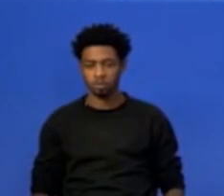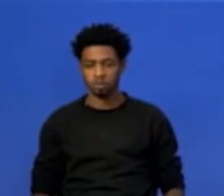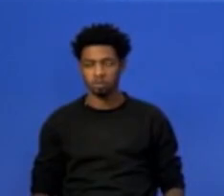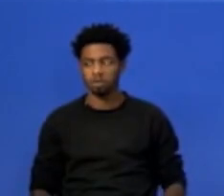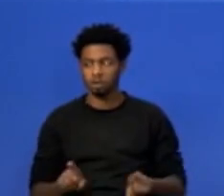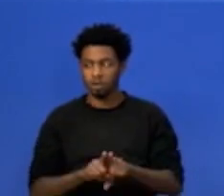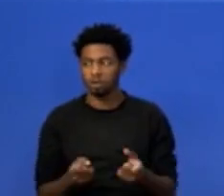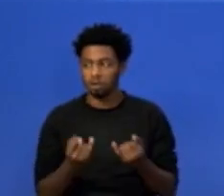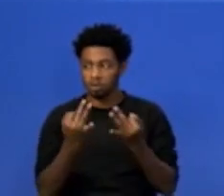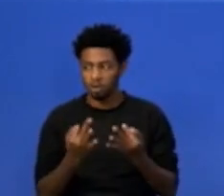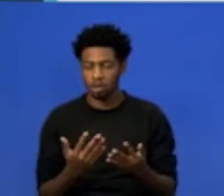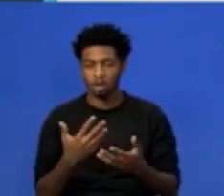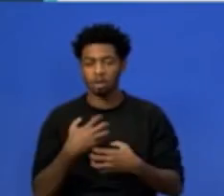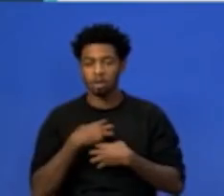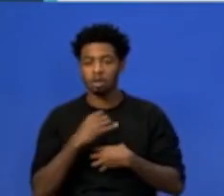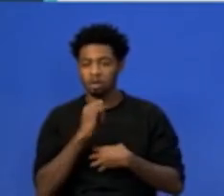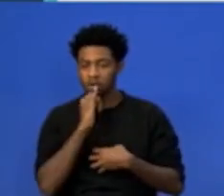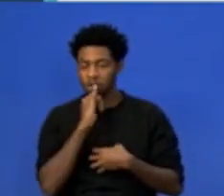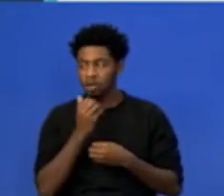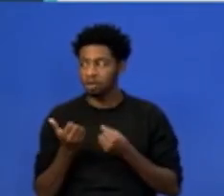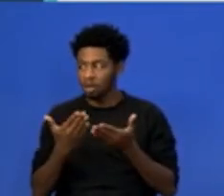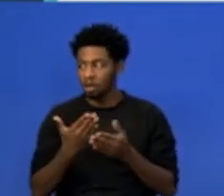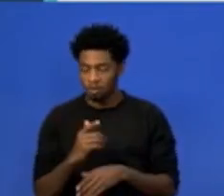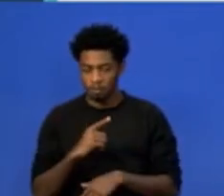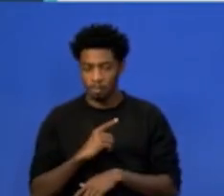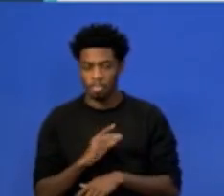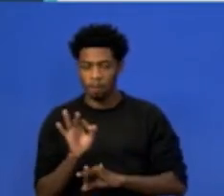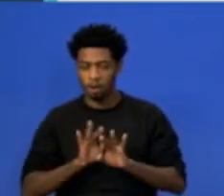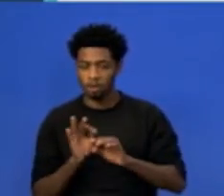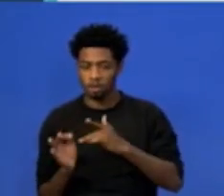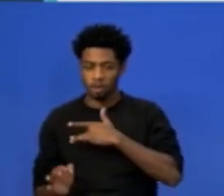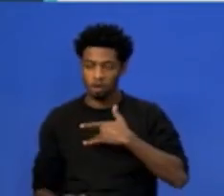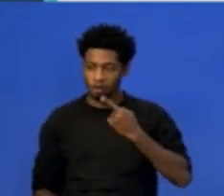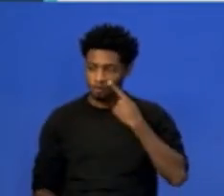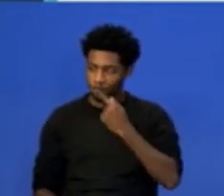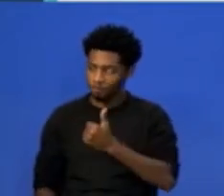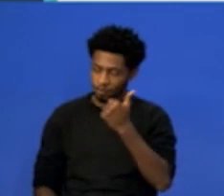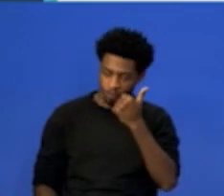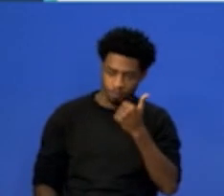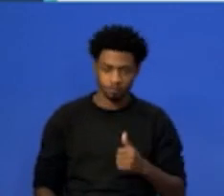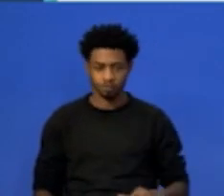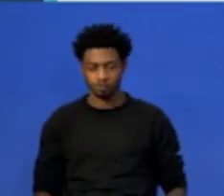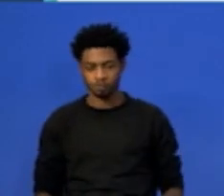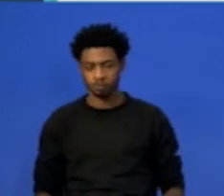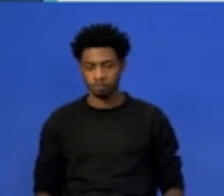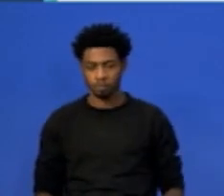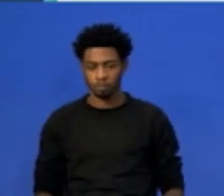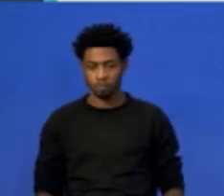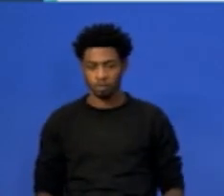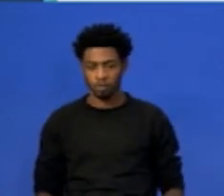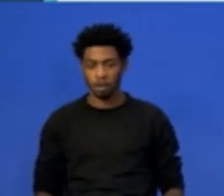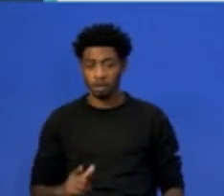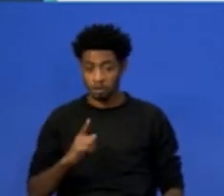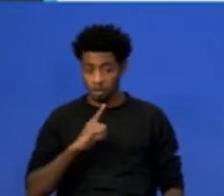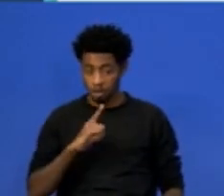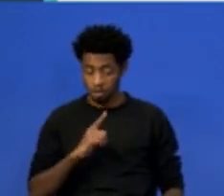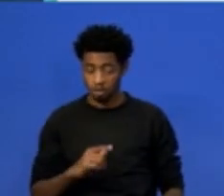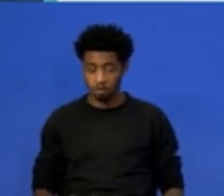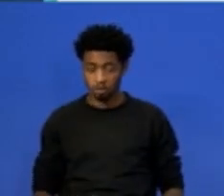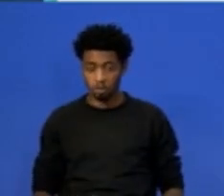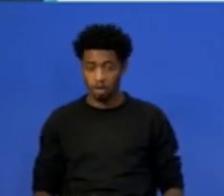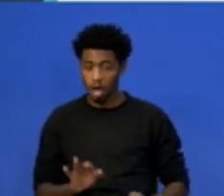Falando ainda sobre as garantias que são oferecidas pelos planos de saúde, vamos verificar. Elas também devem contemplar